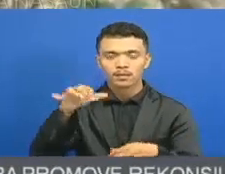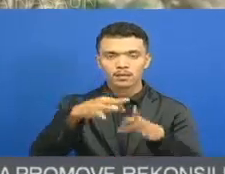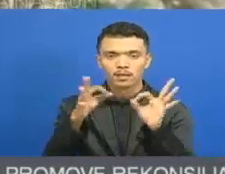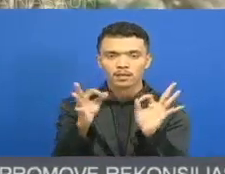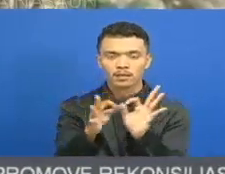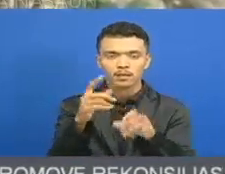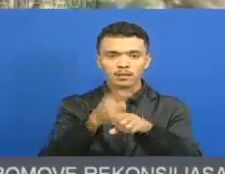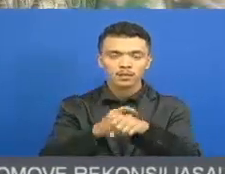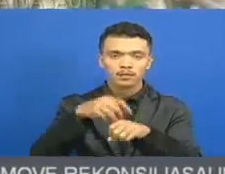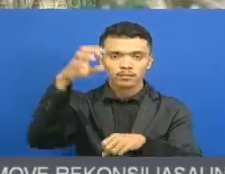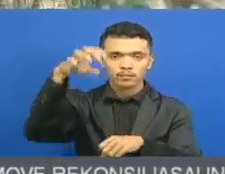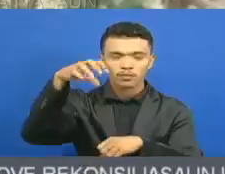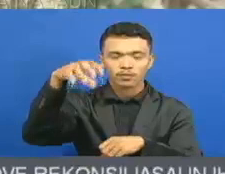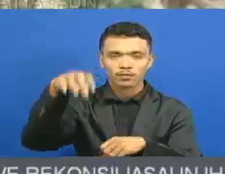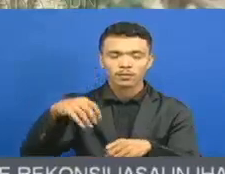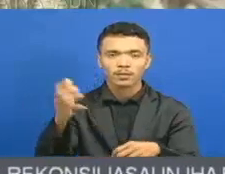tous les